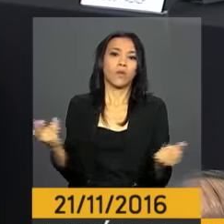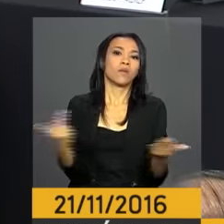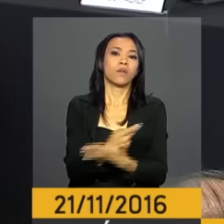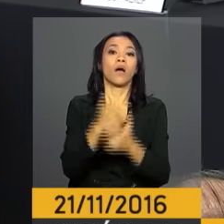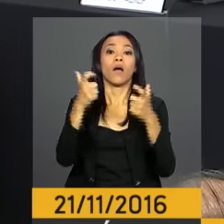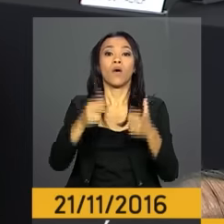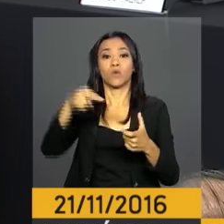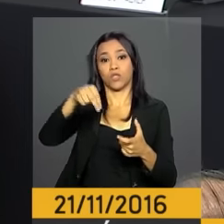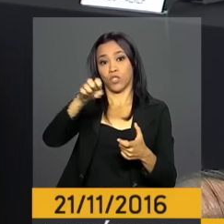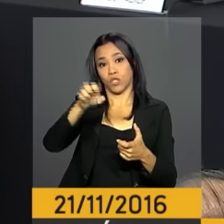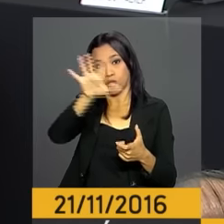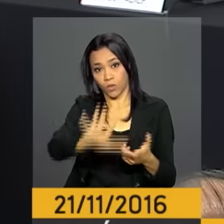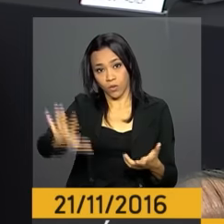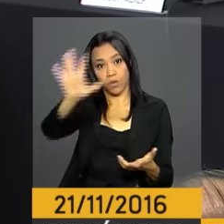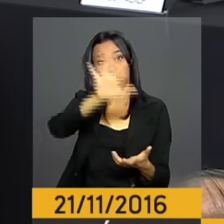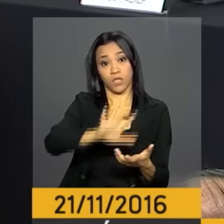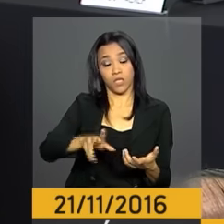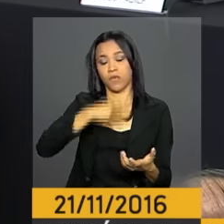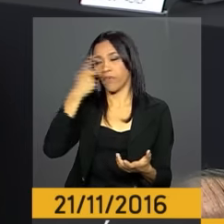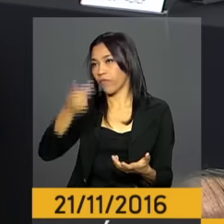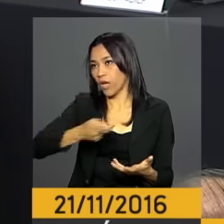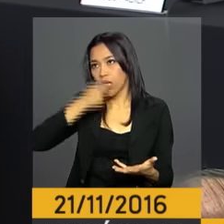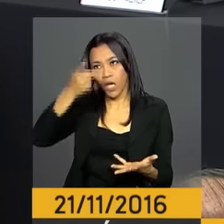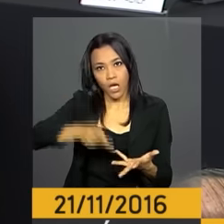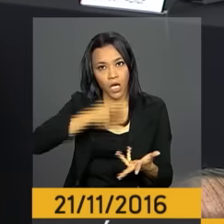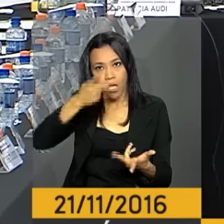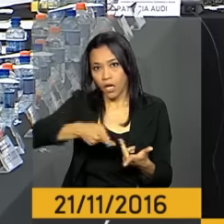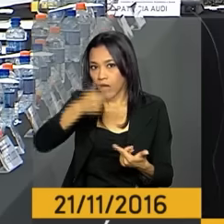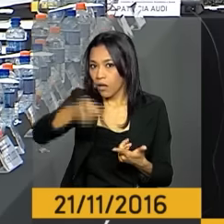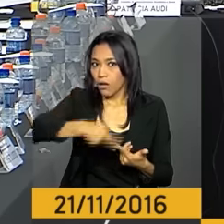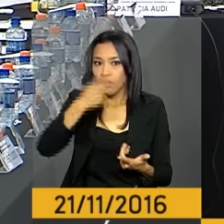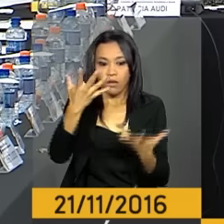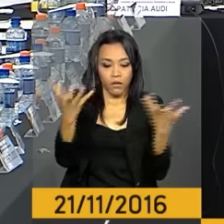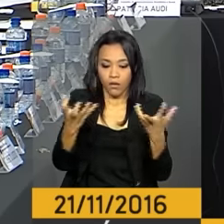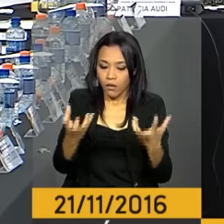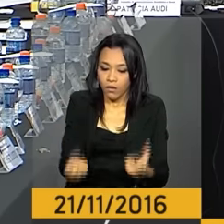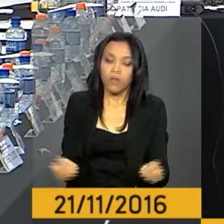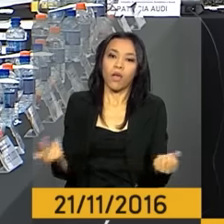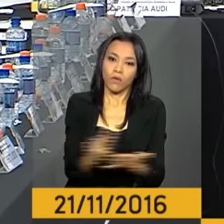grave e repetitiva no nosso país.